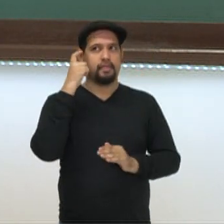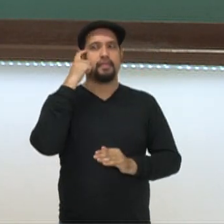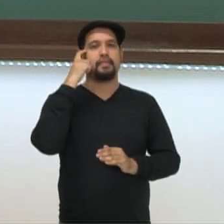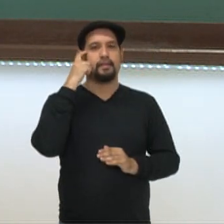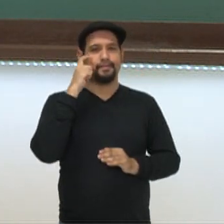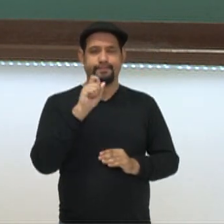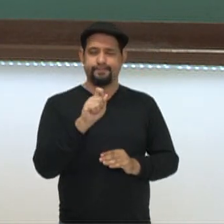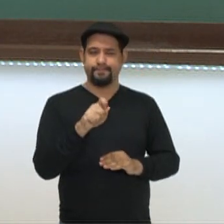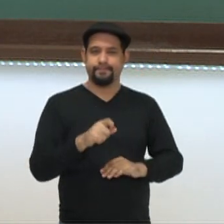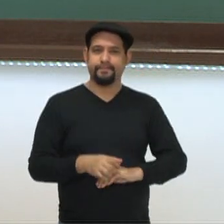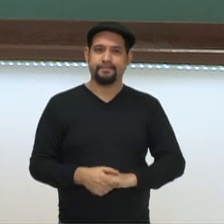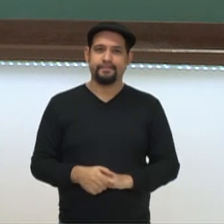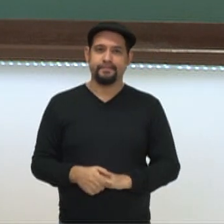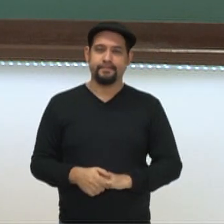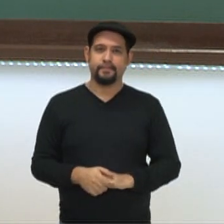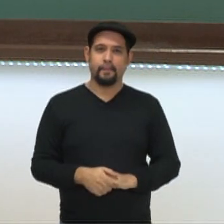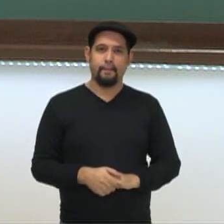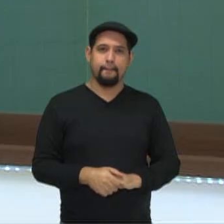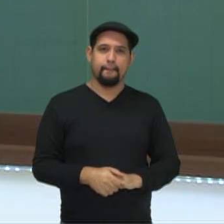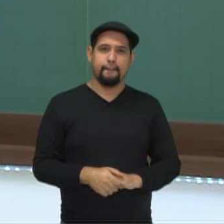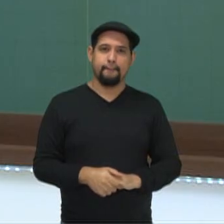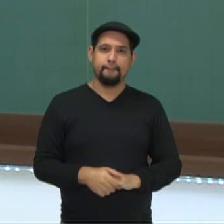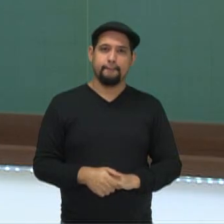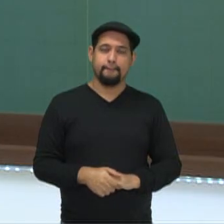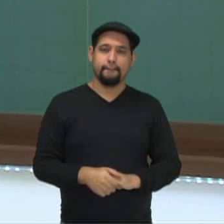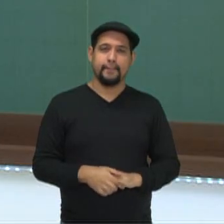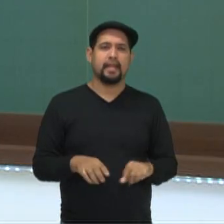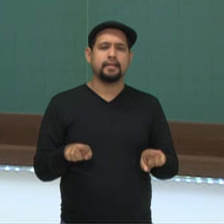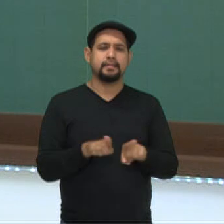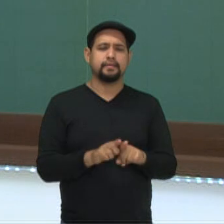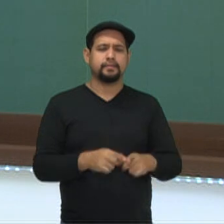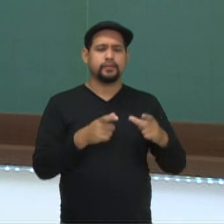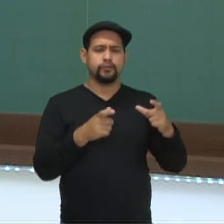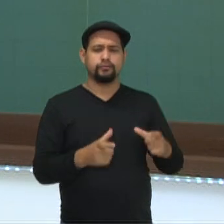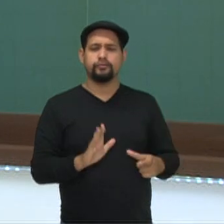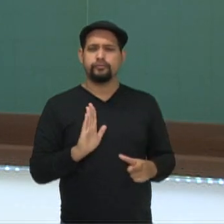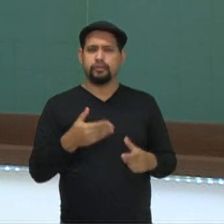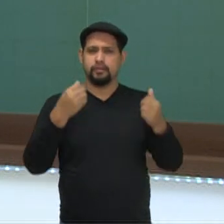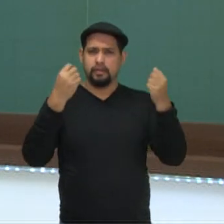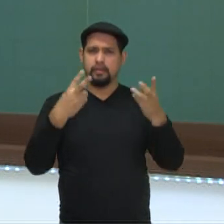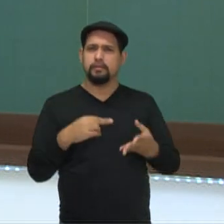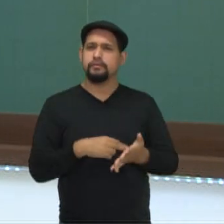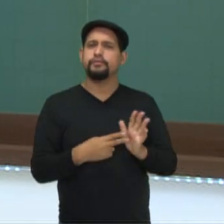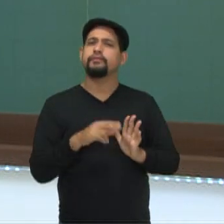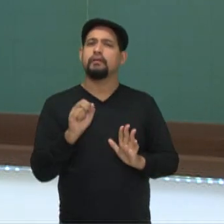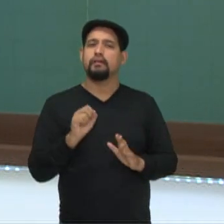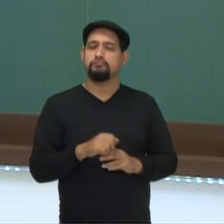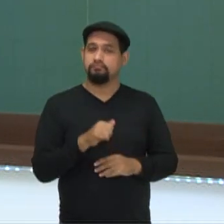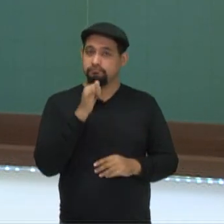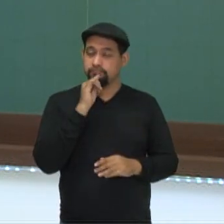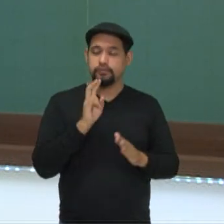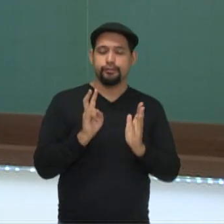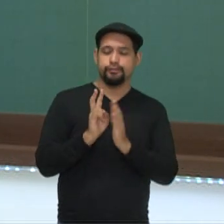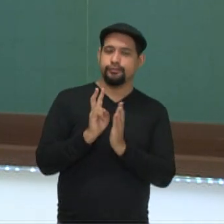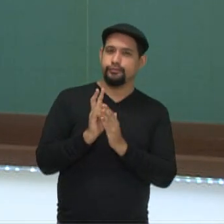raciocínio lógico. Bom, além dos lugares sagrados que já falamos aqui, indígena,